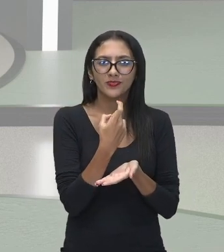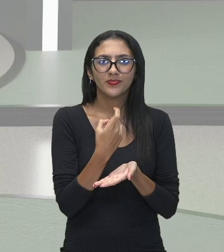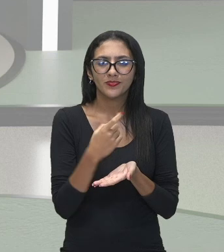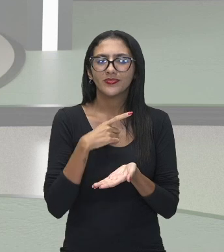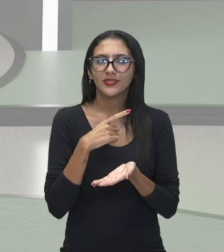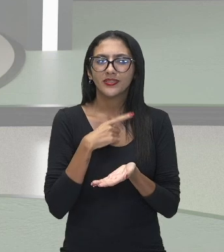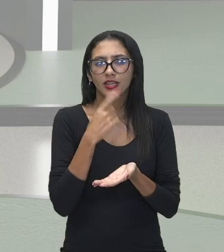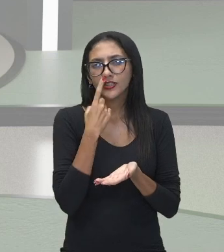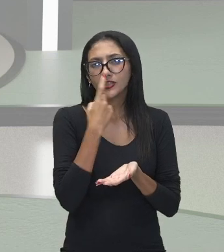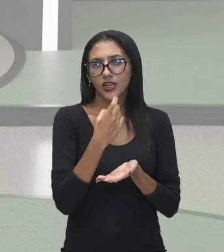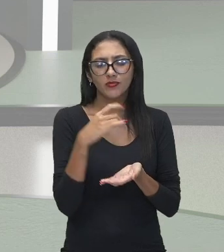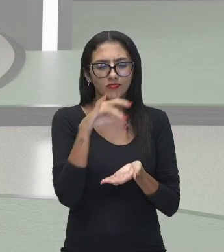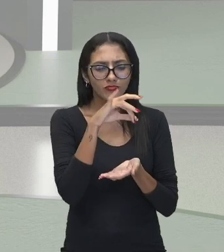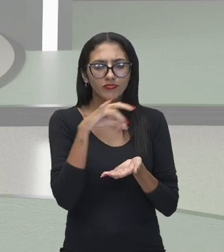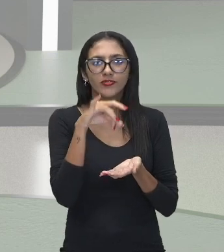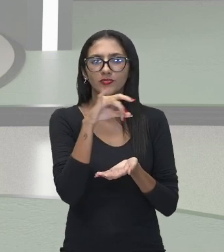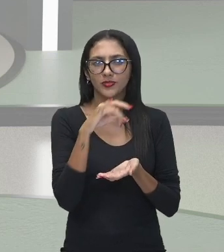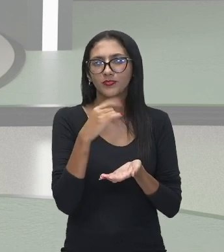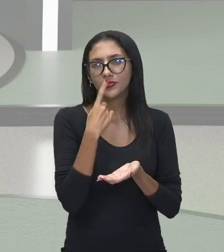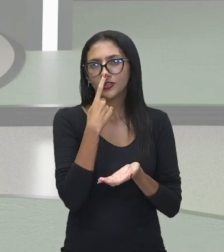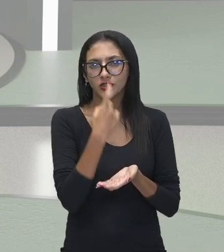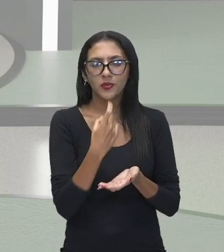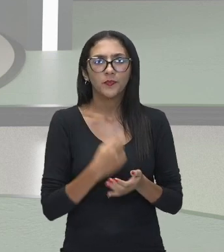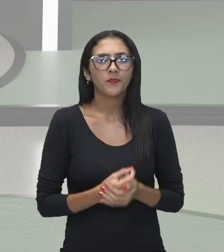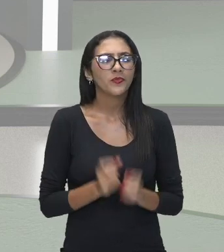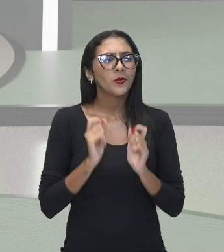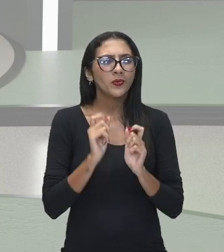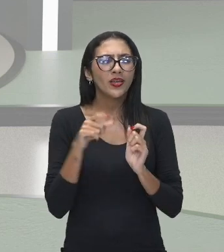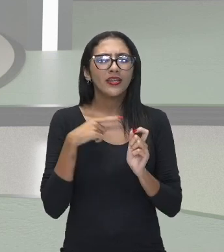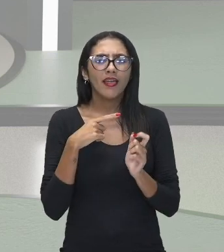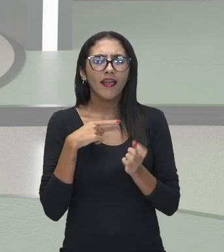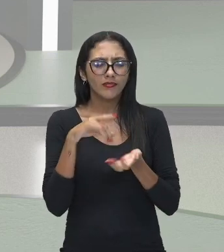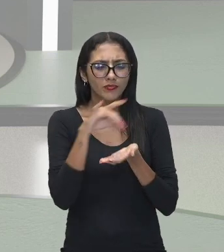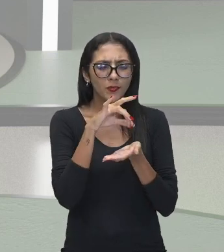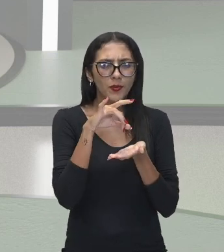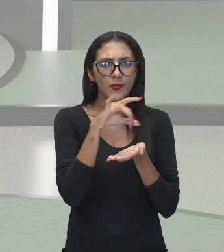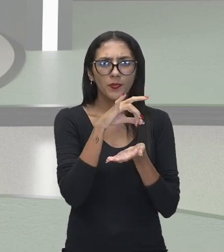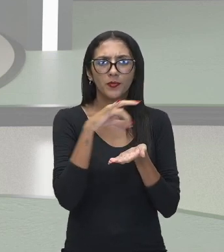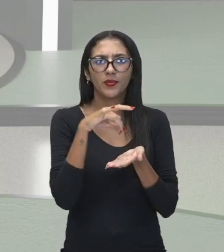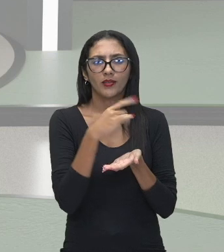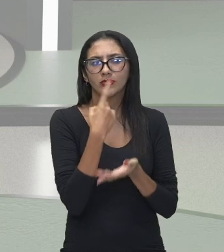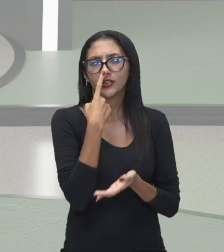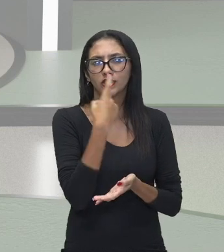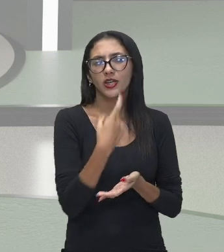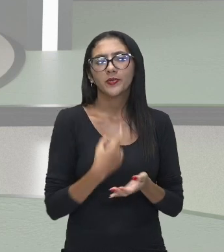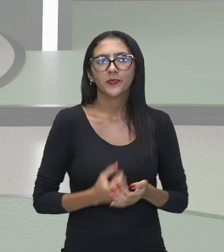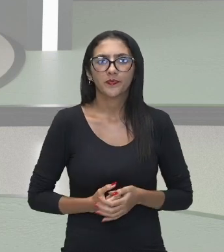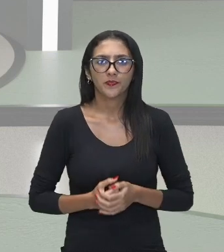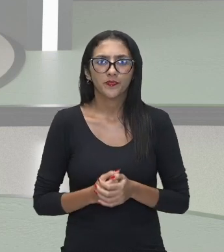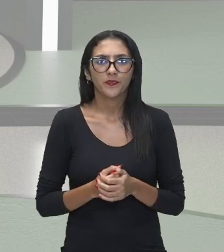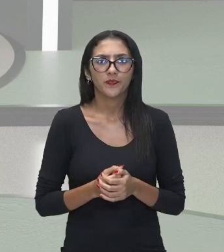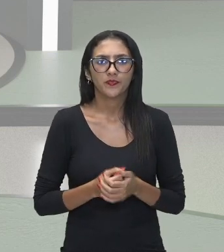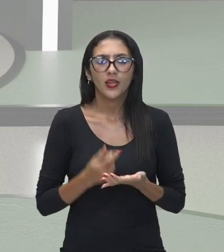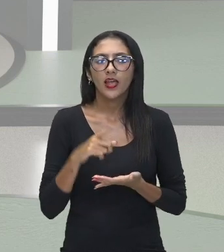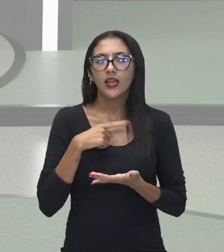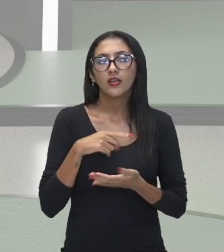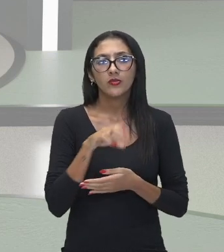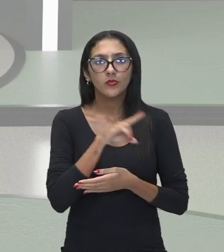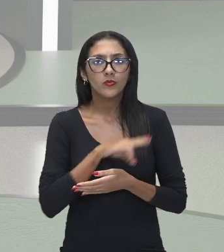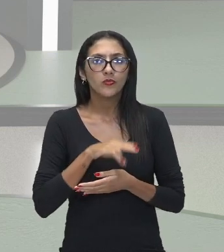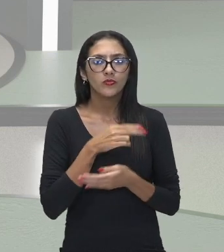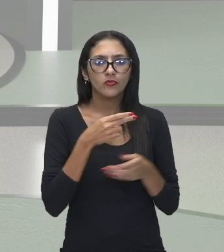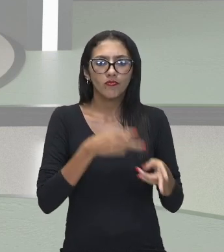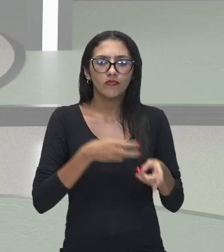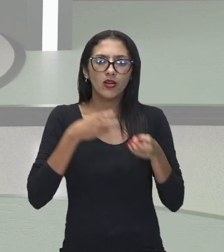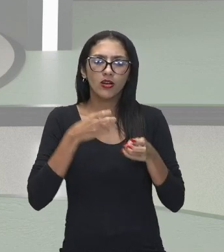aula da aromaterapia, né? O que são os óleos essenciais? Eles são extraídos de plantas, ou seja,